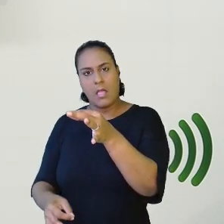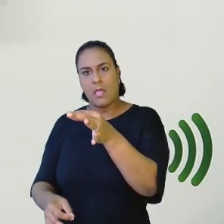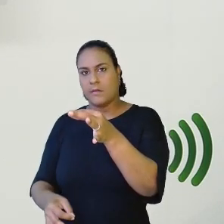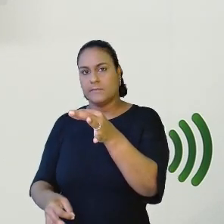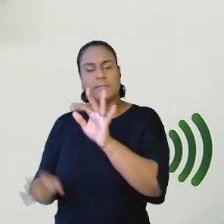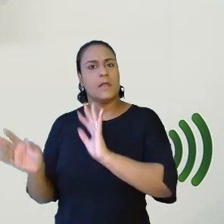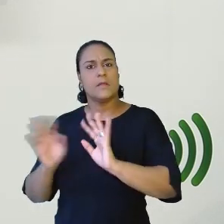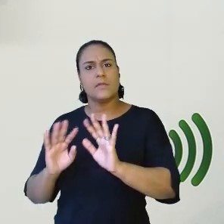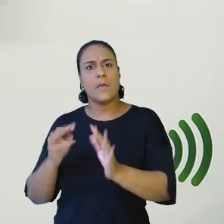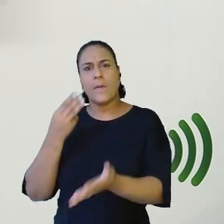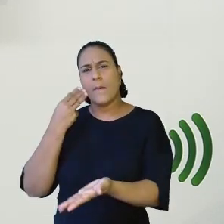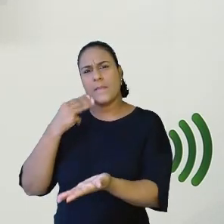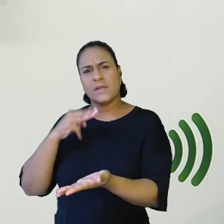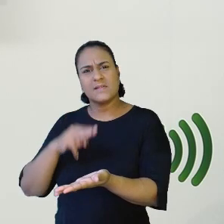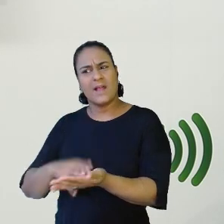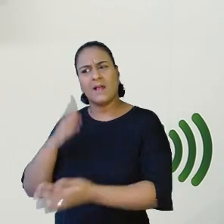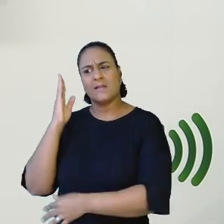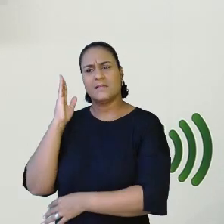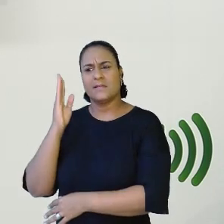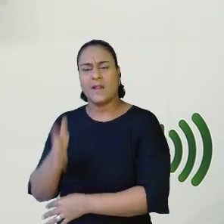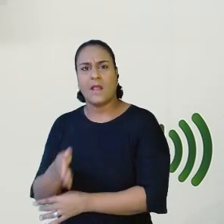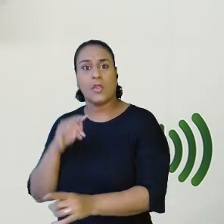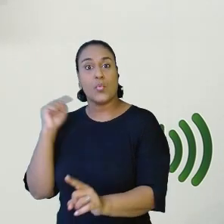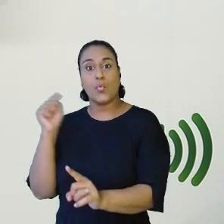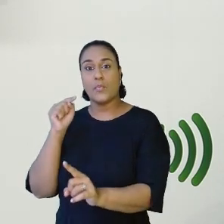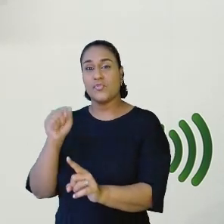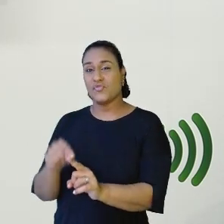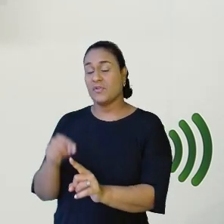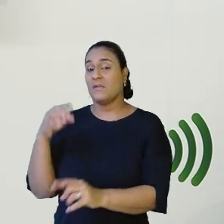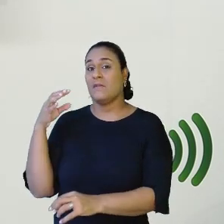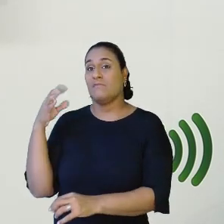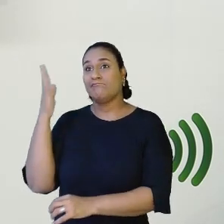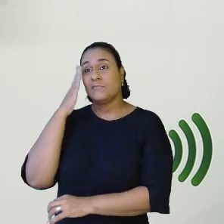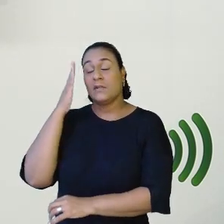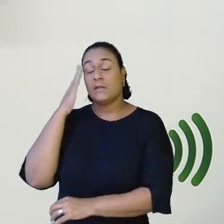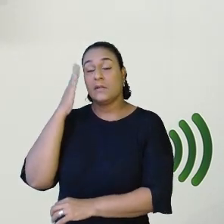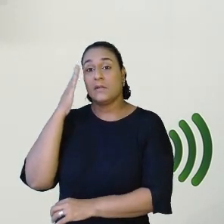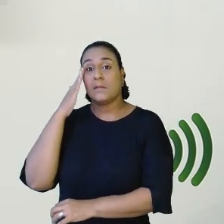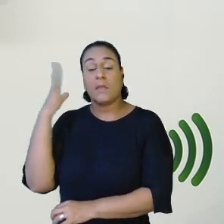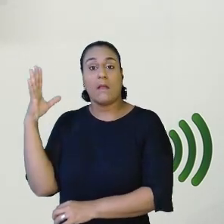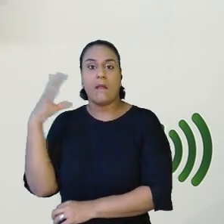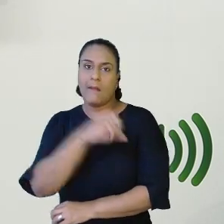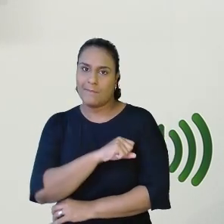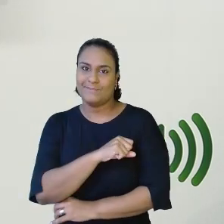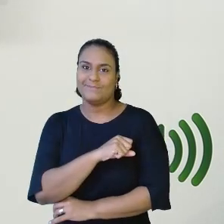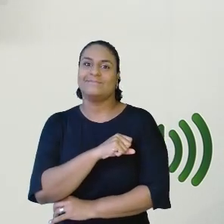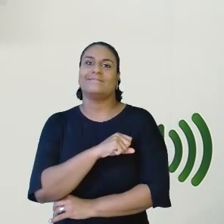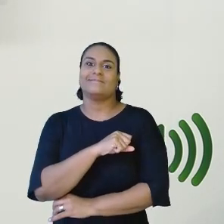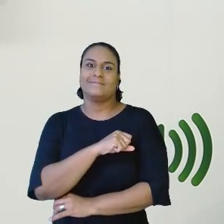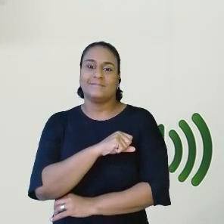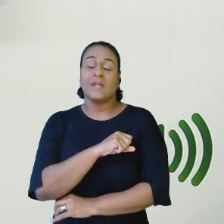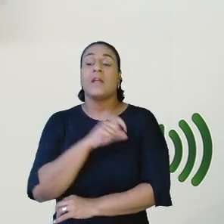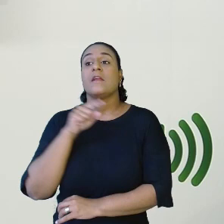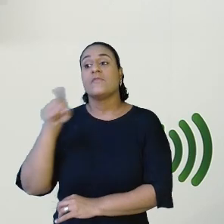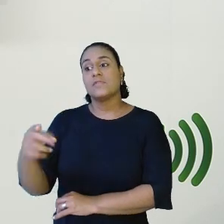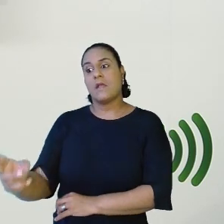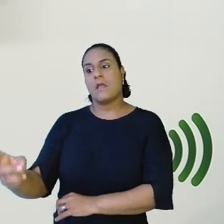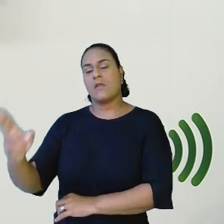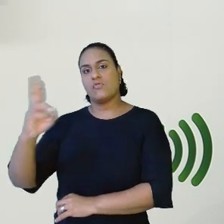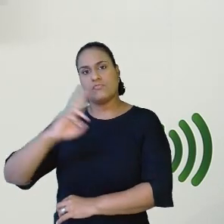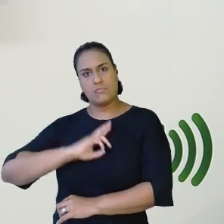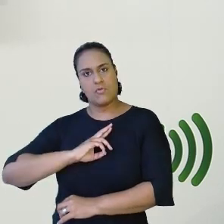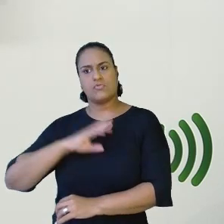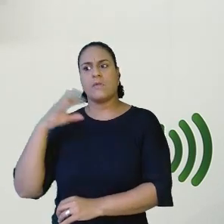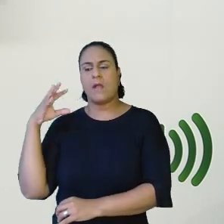coloca mensagens que sejam diretas, que você tenha um entendimento rápido e que você possa responder também de forma bem direta.